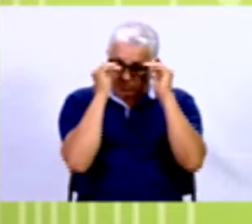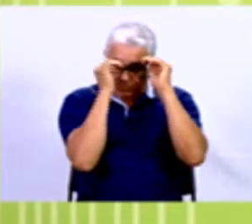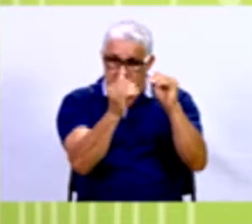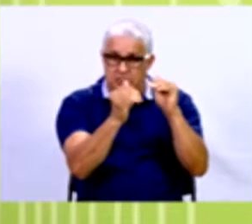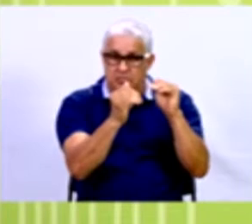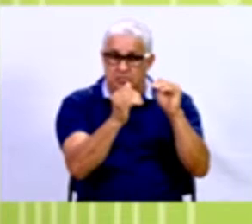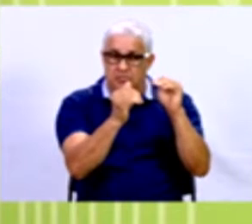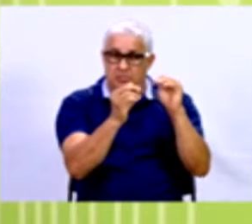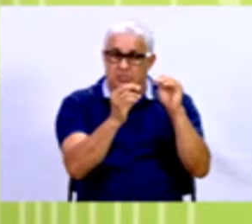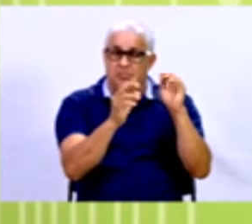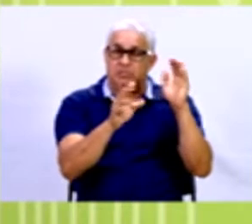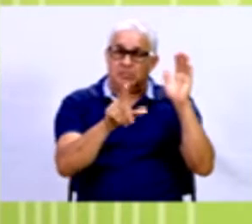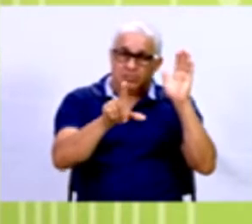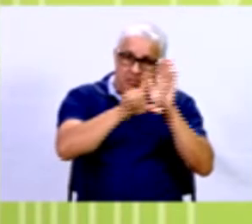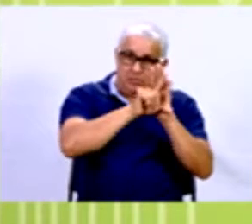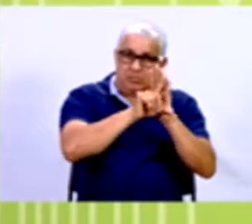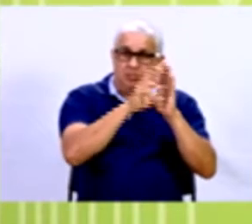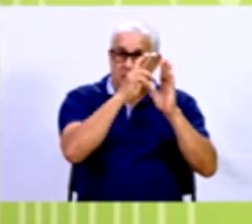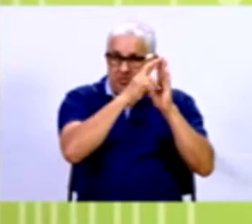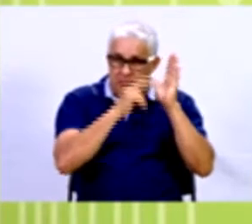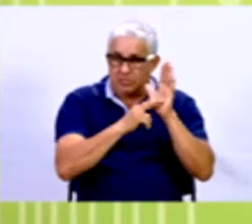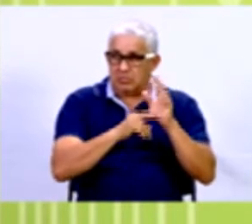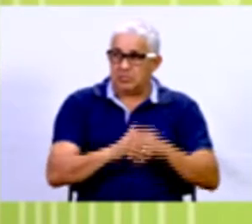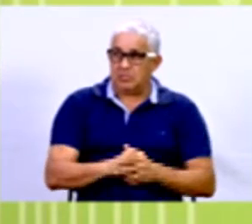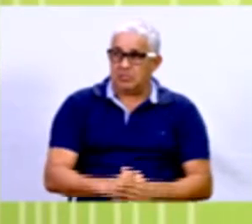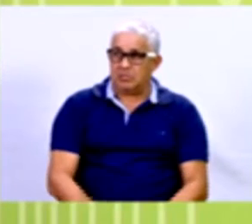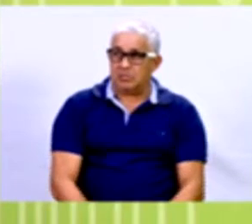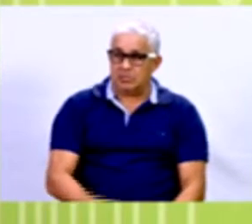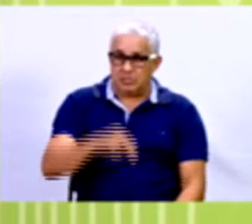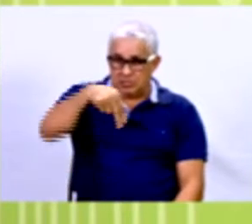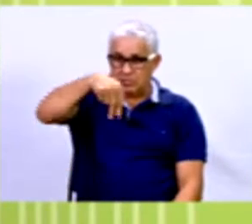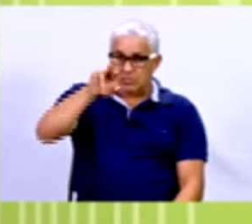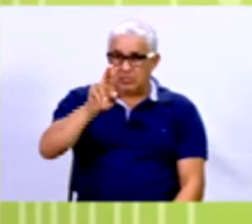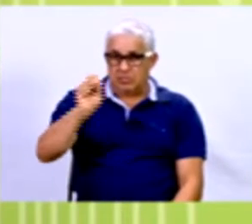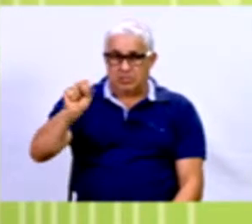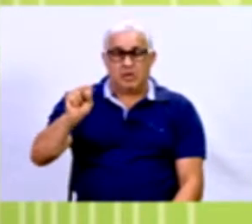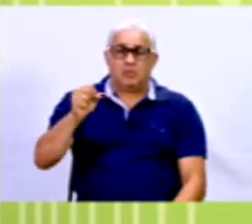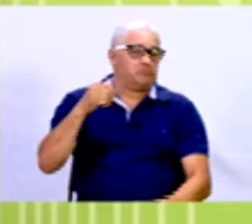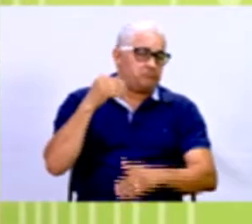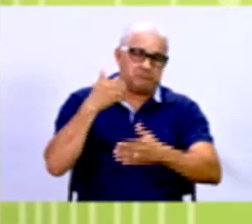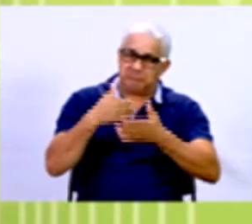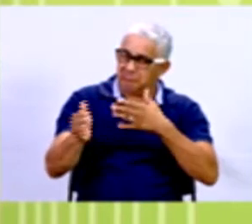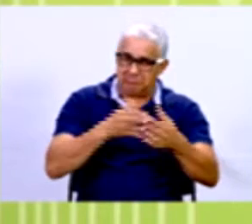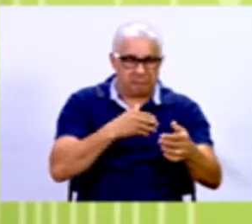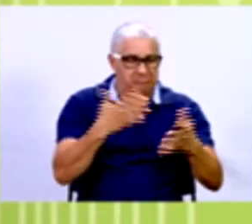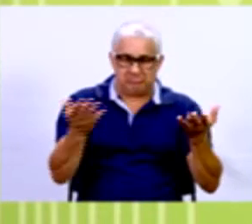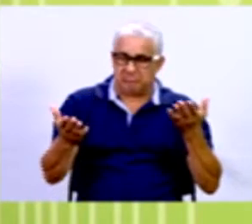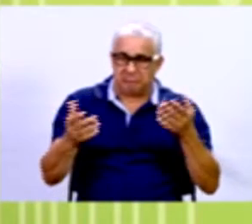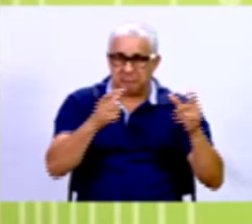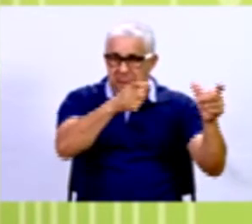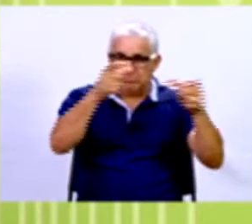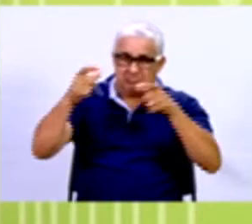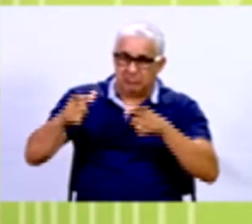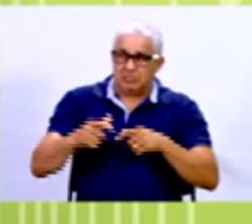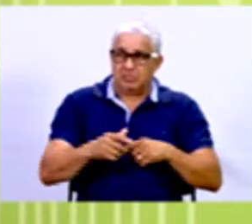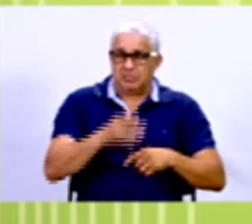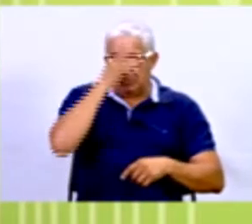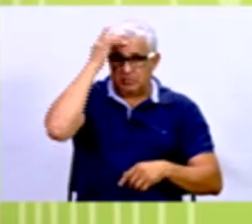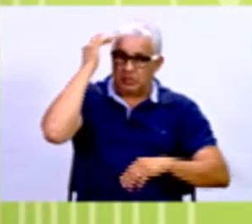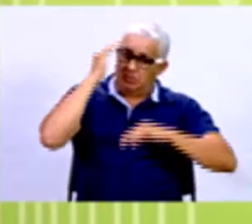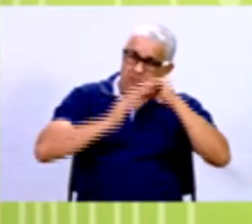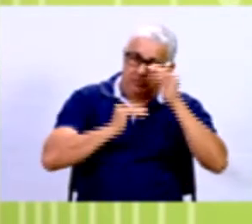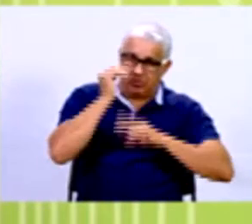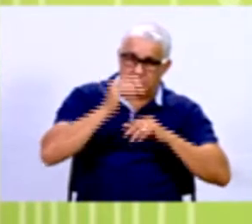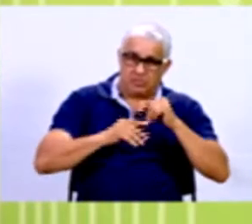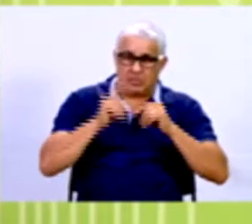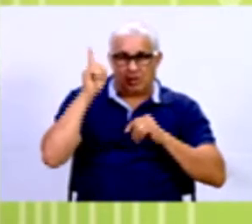normas regulamentadoras, como o professor já colocou, certo? Seja qual esfera for, né? Às vezes a pessoa, um profissional